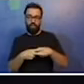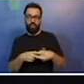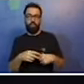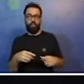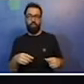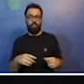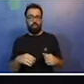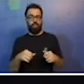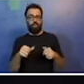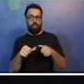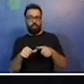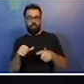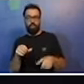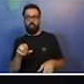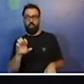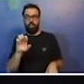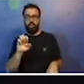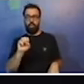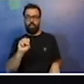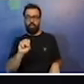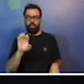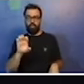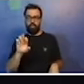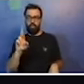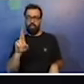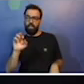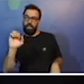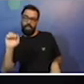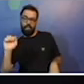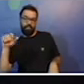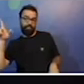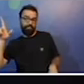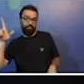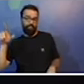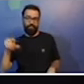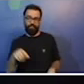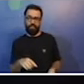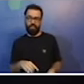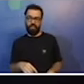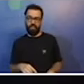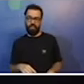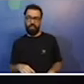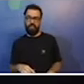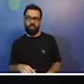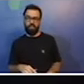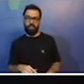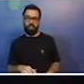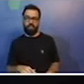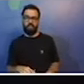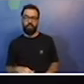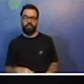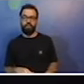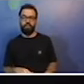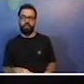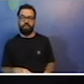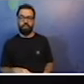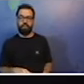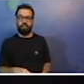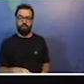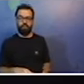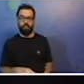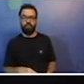exemplo. E também, perdão, e tem o eu na frente dele também, que também é um pronome pessoal.